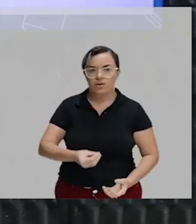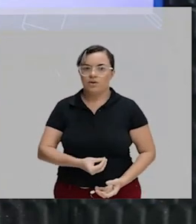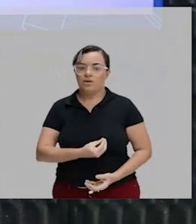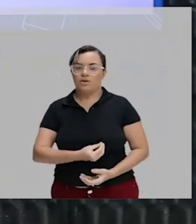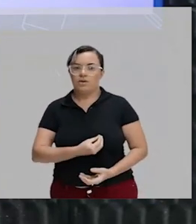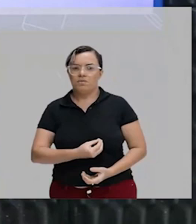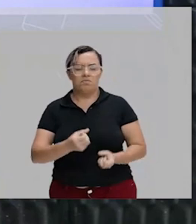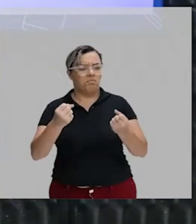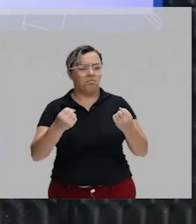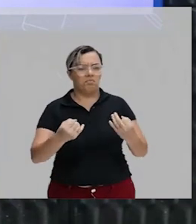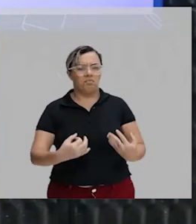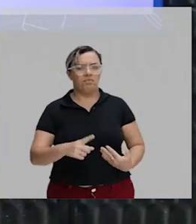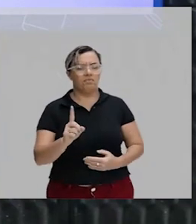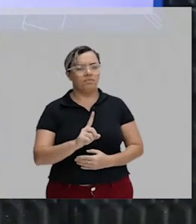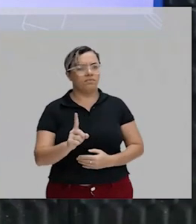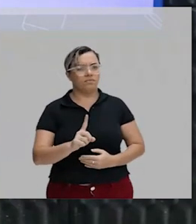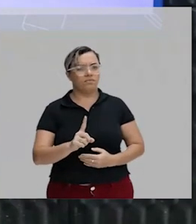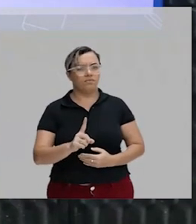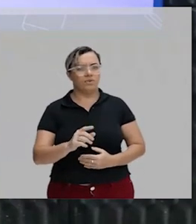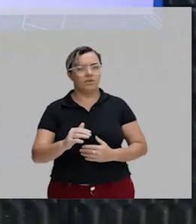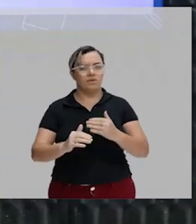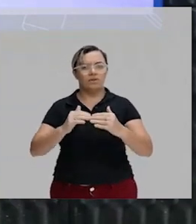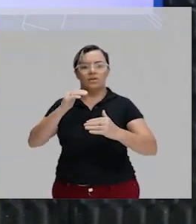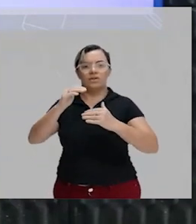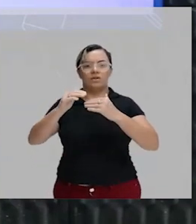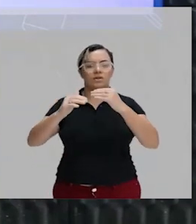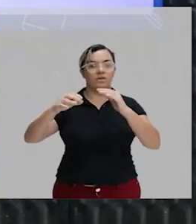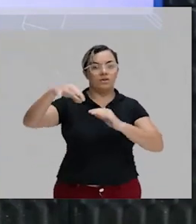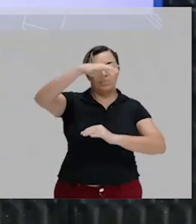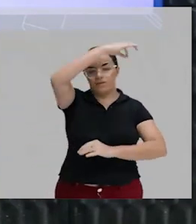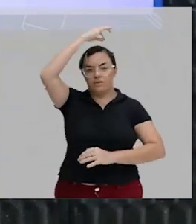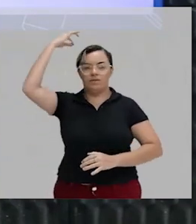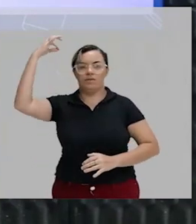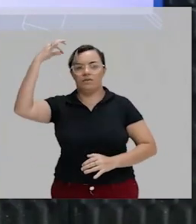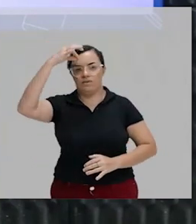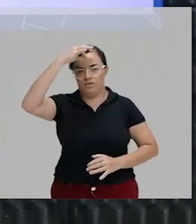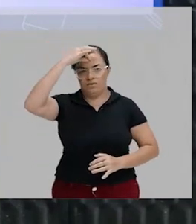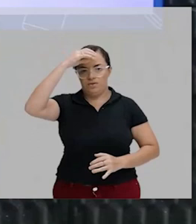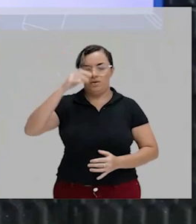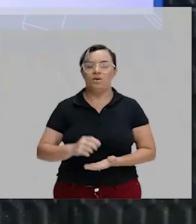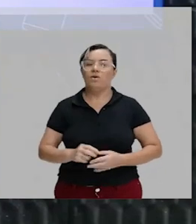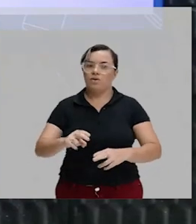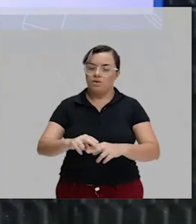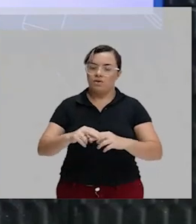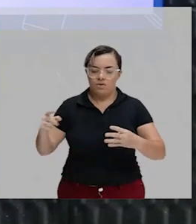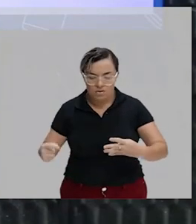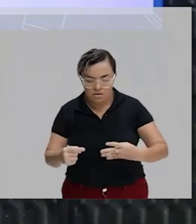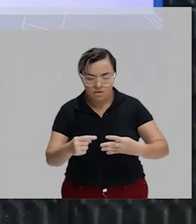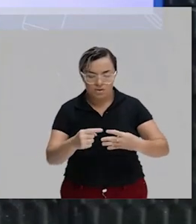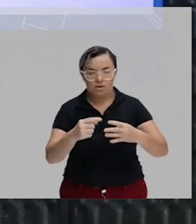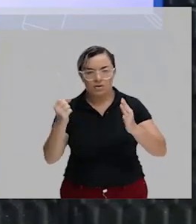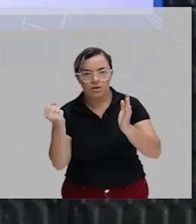dá para você explicar Certas Coisas do plano transcendental então o simbolista usa os símbolos né né o próprio nome já diz para